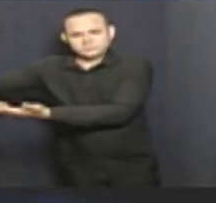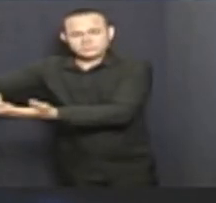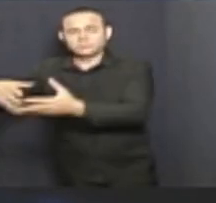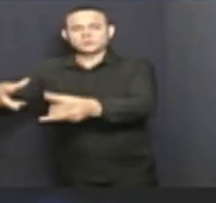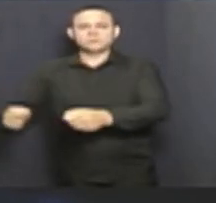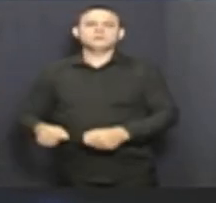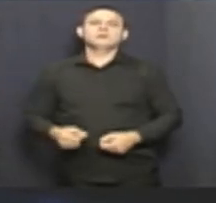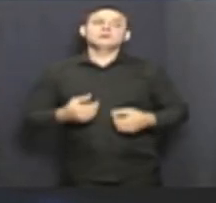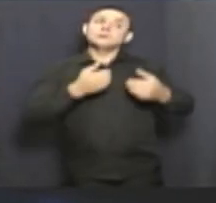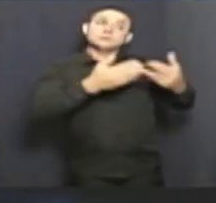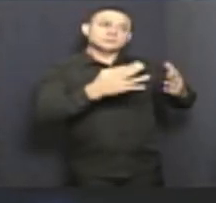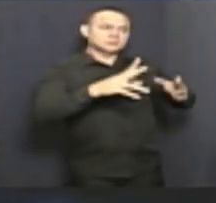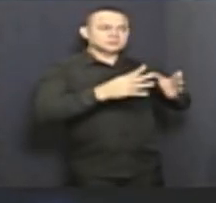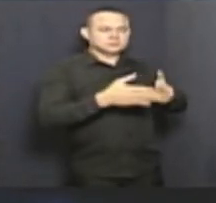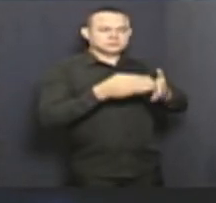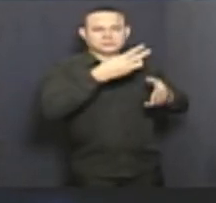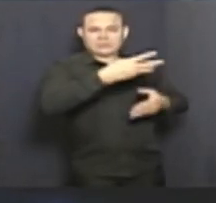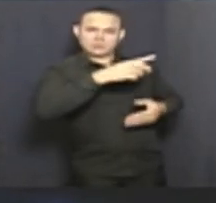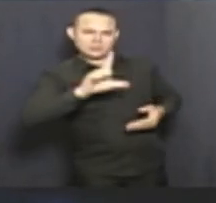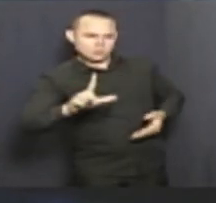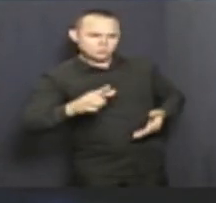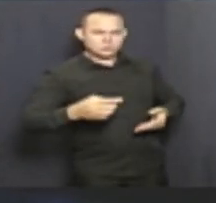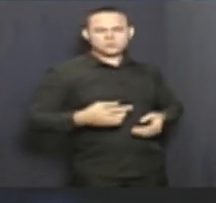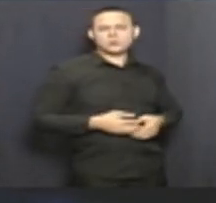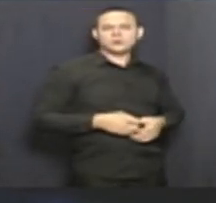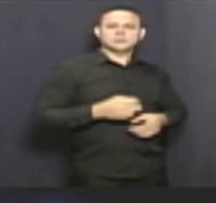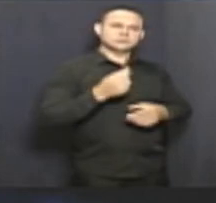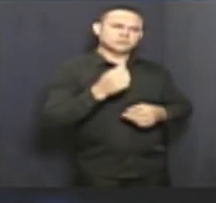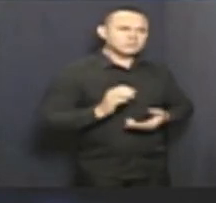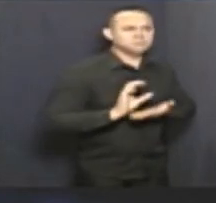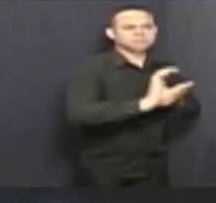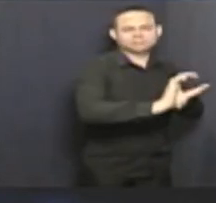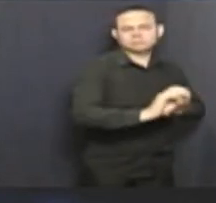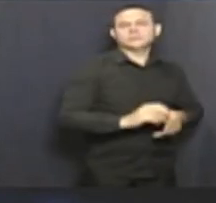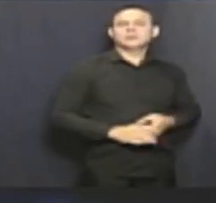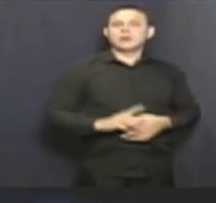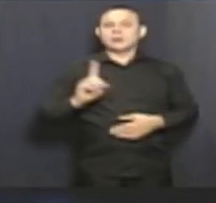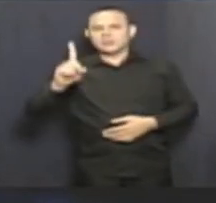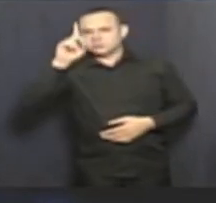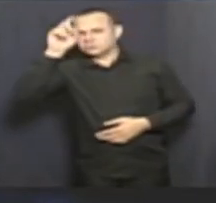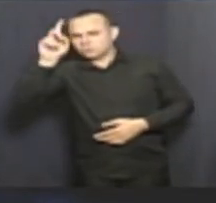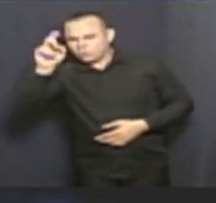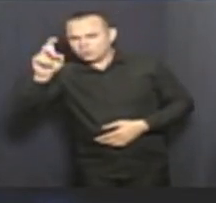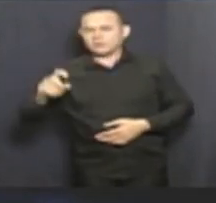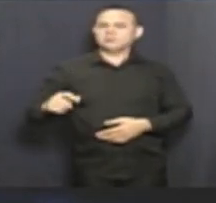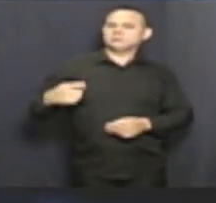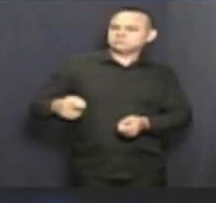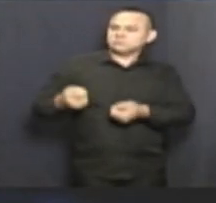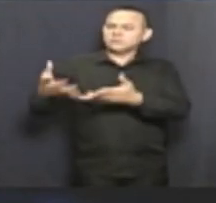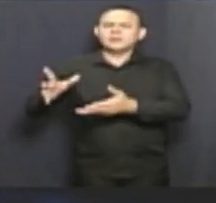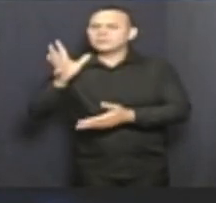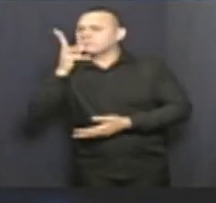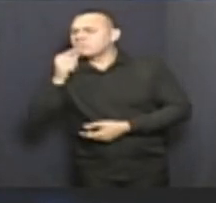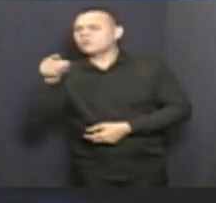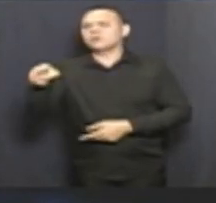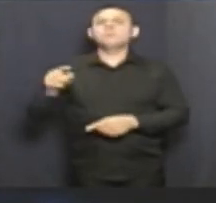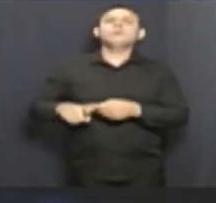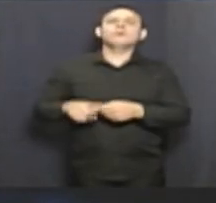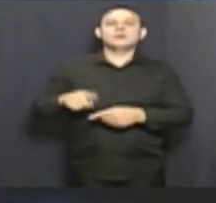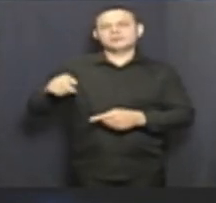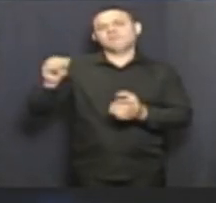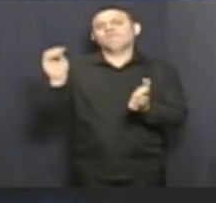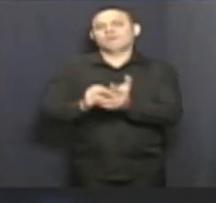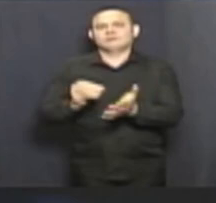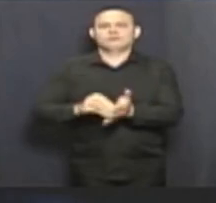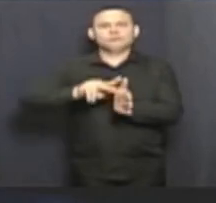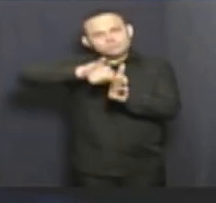lagoas dourados nós demos ordem de serviço porque demorou porque não tinha o projeto executivo nós tivemos que fazer o